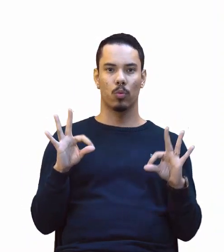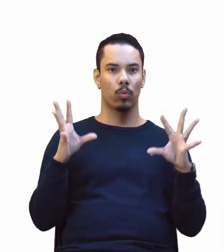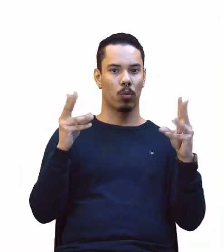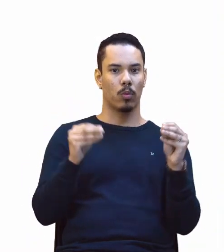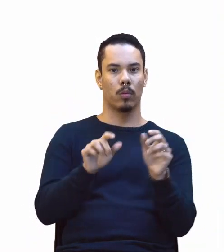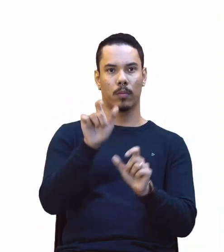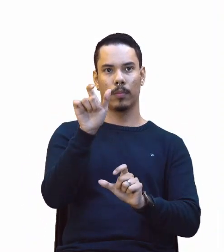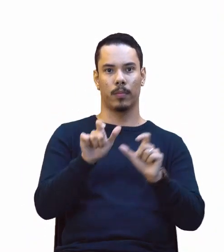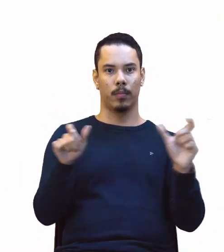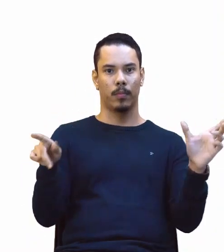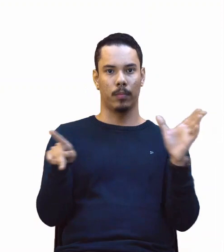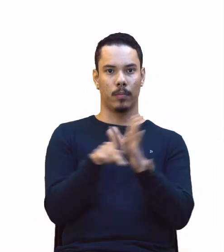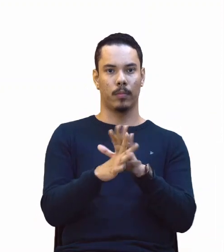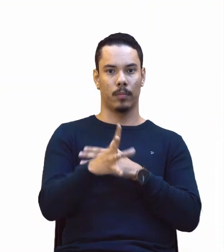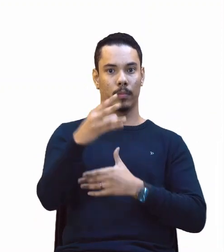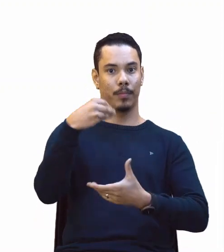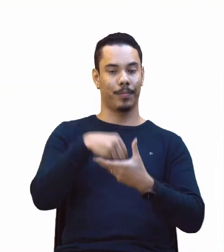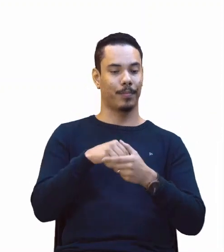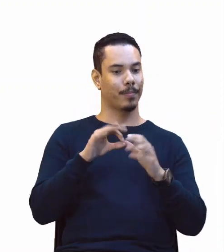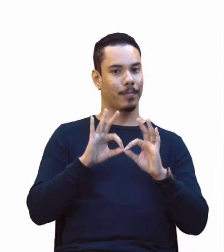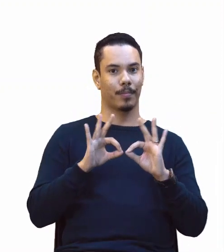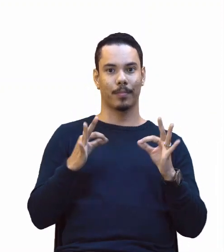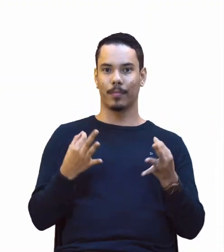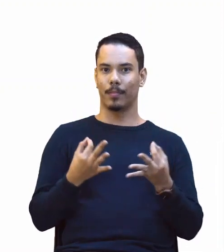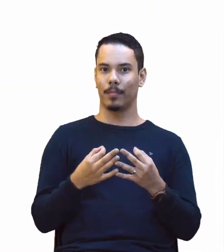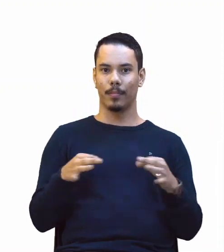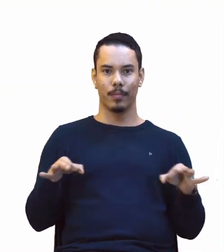a vida dos membros da família.